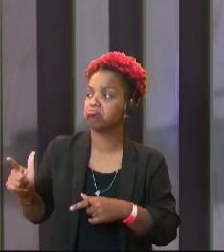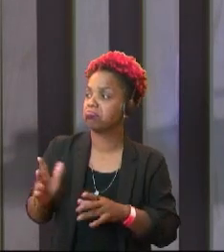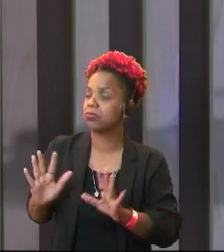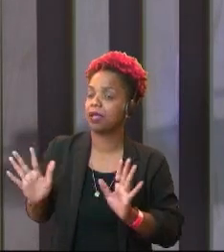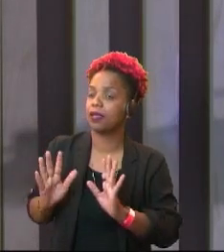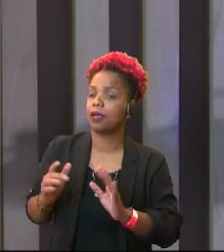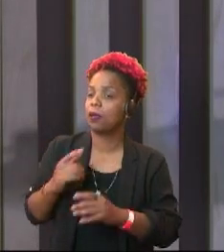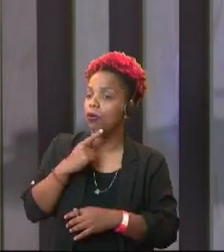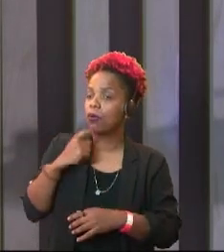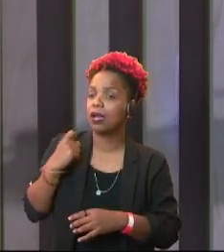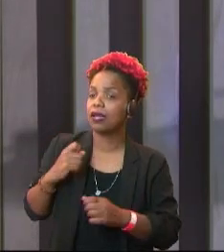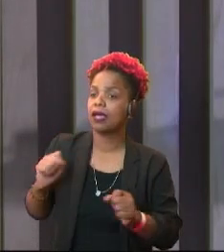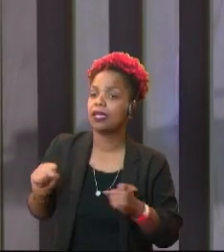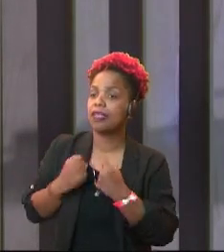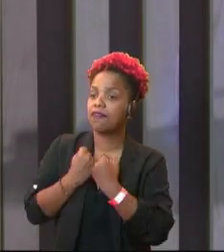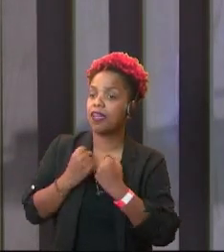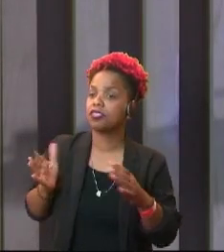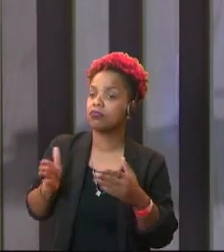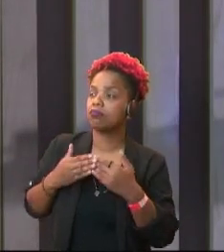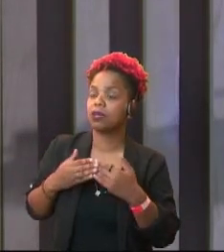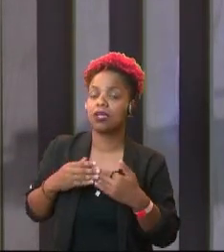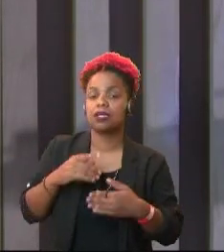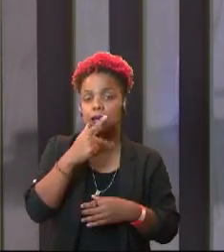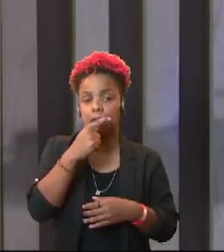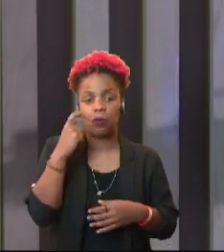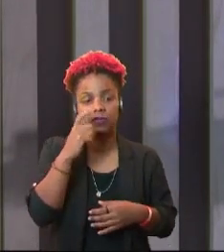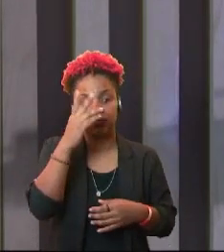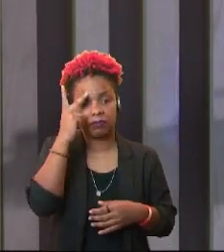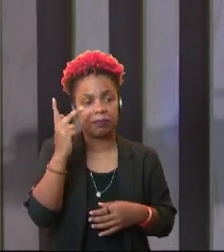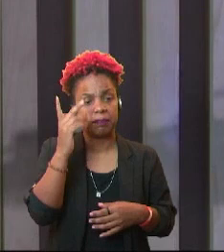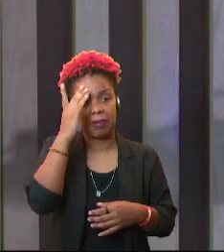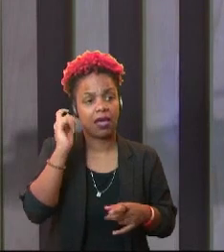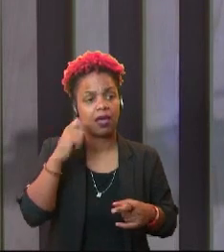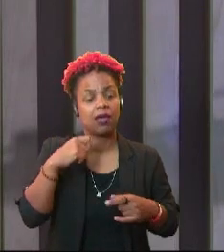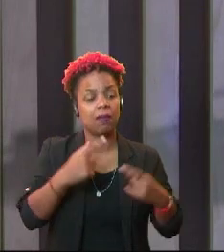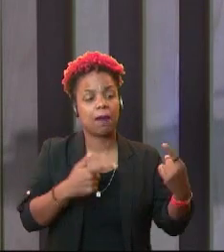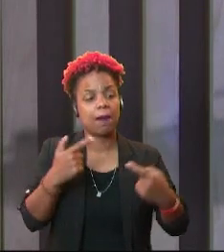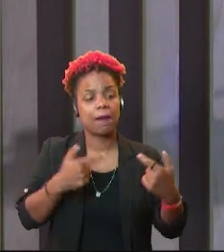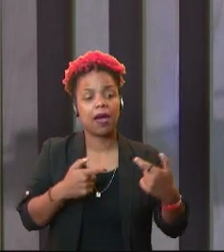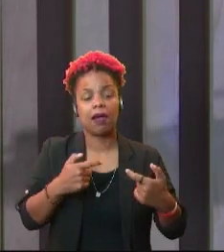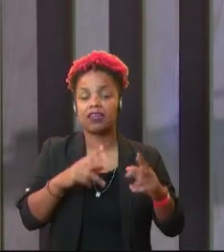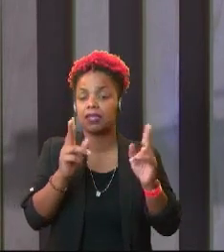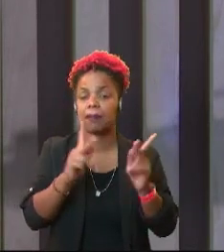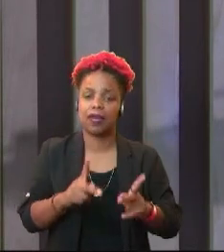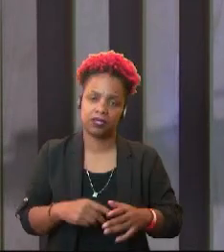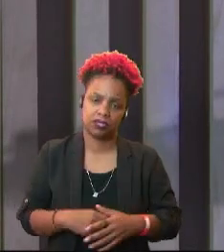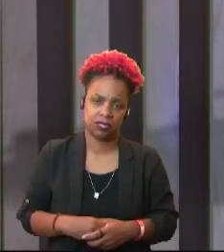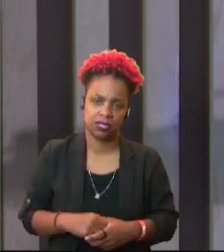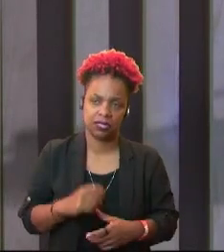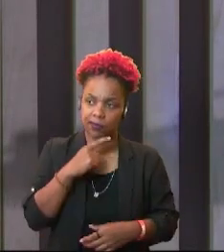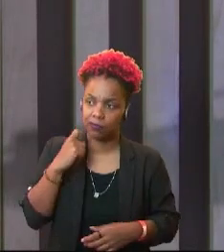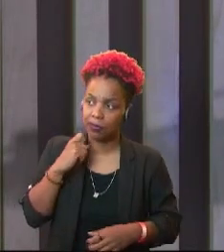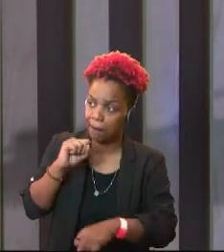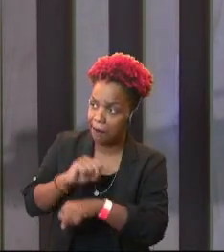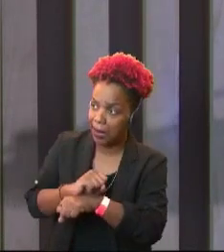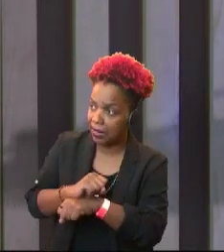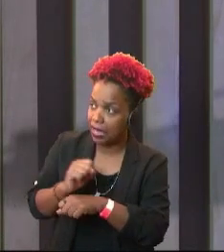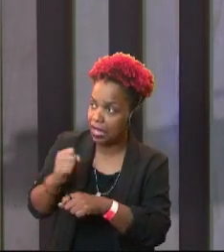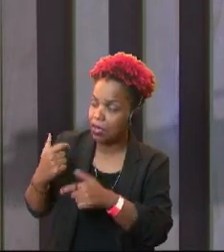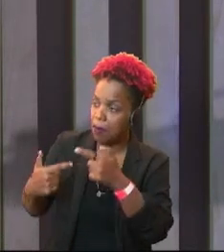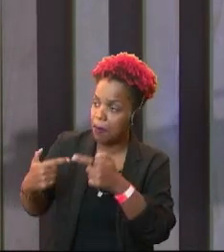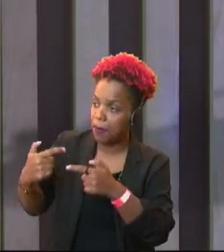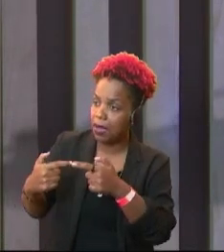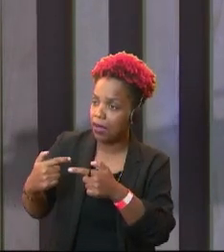se defendendo. Se a Rússia parar de lutar amanhã, vamos ter paz. Isso vai ser maravilhoso. Se a Ucrânia parar de lutar amanhã,